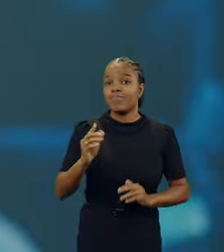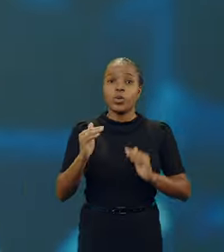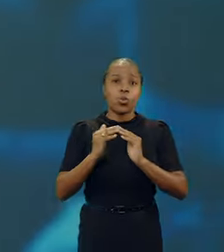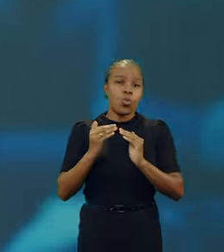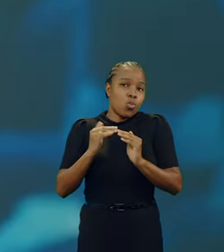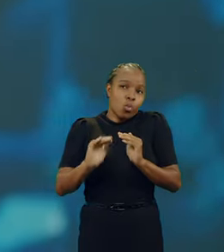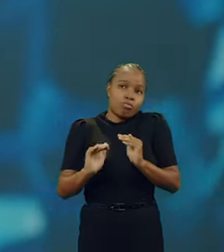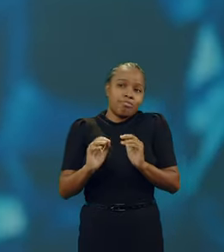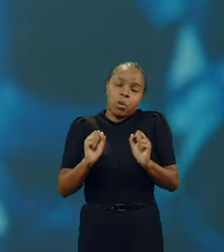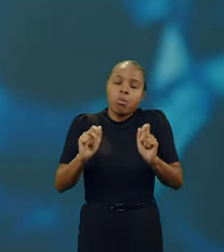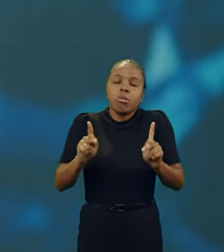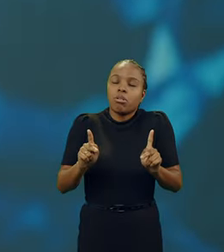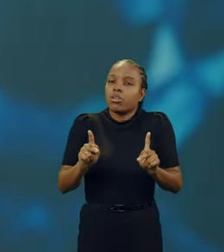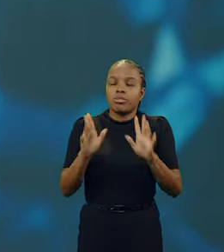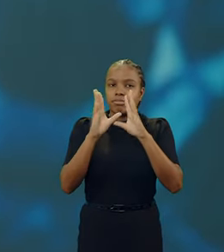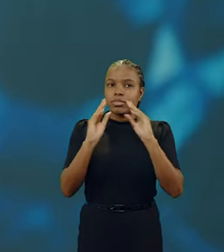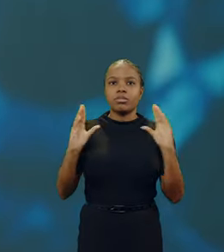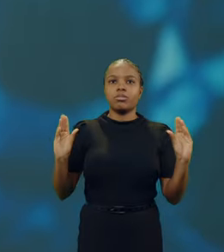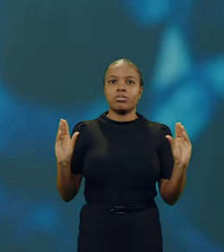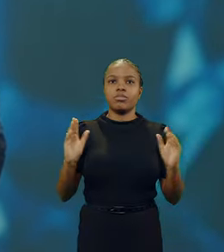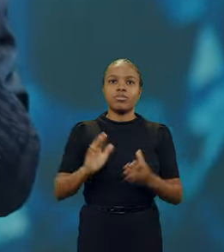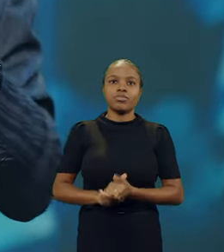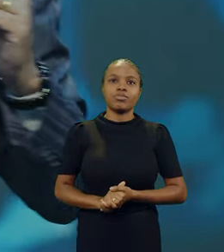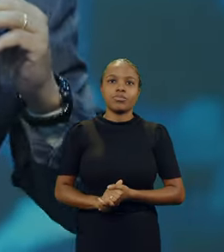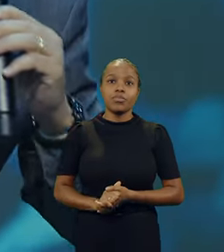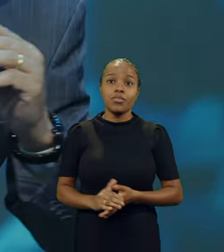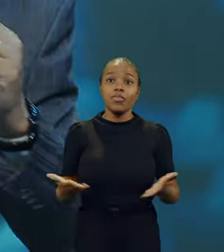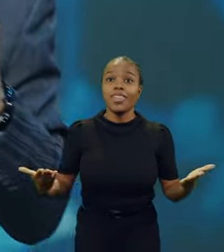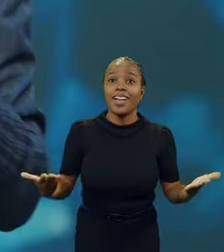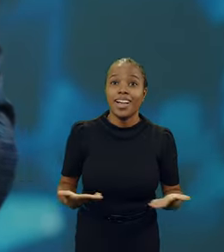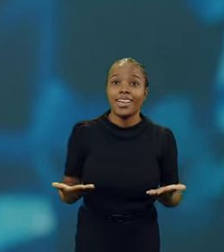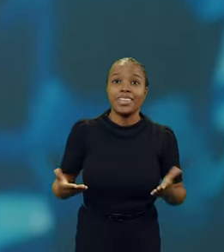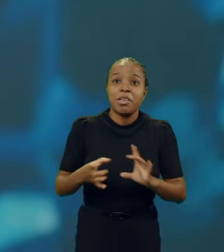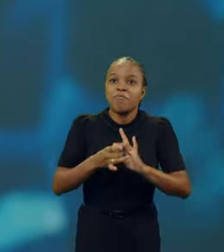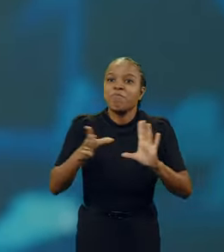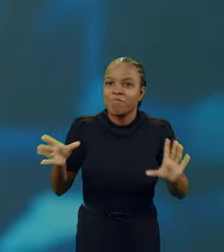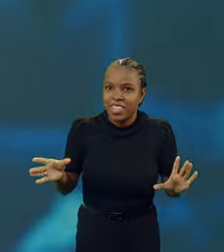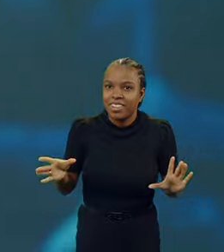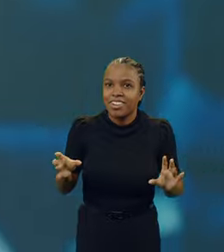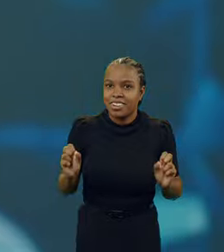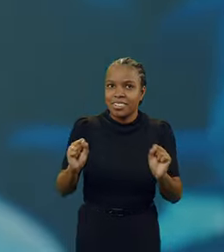também não tem problema. Aqui é democracia, né?